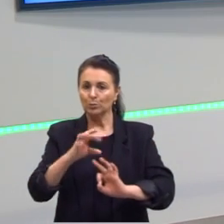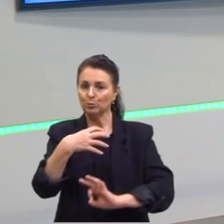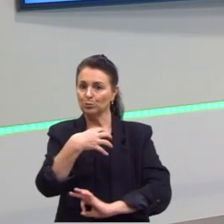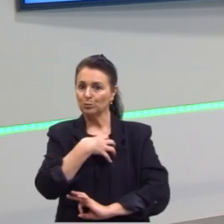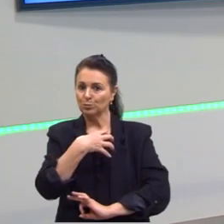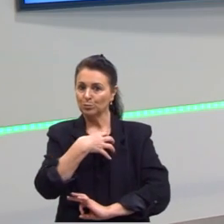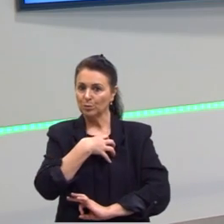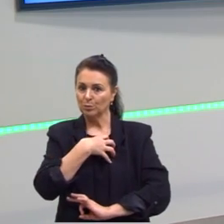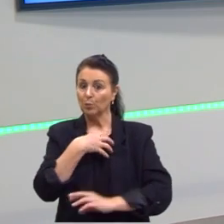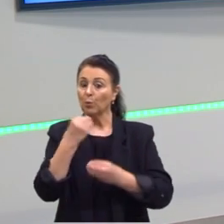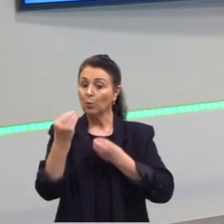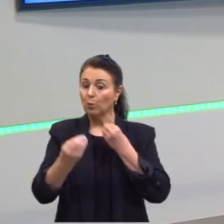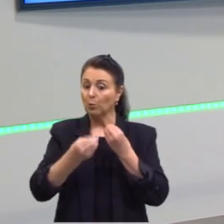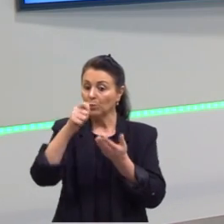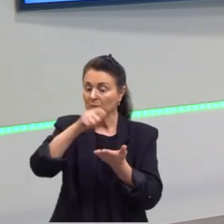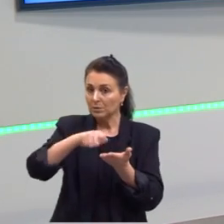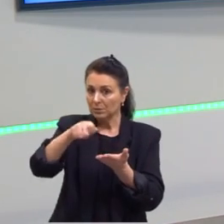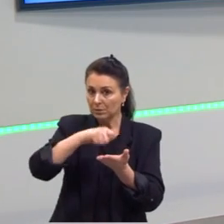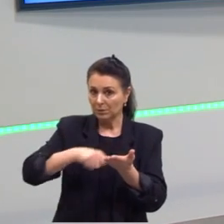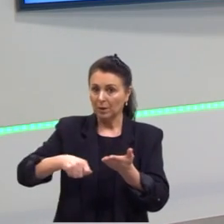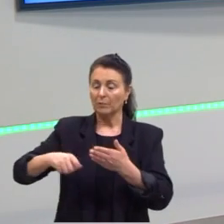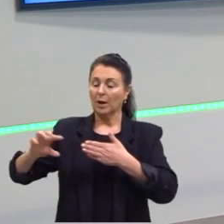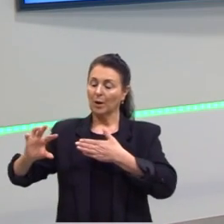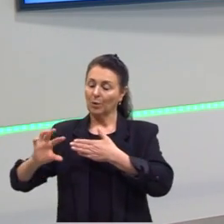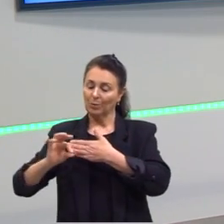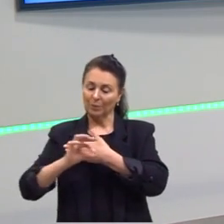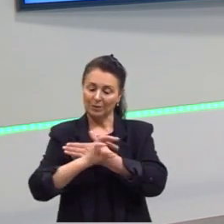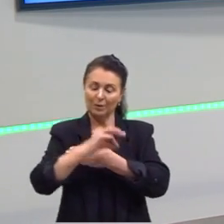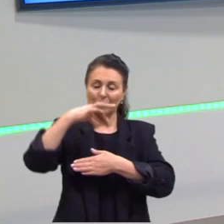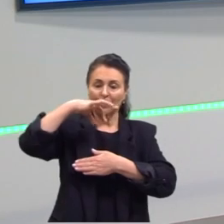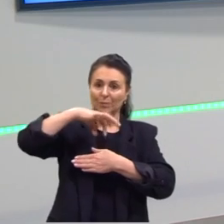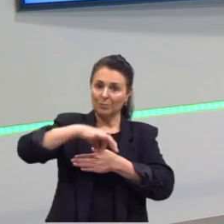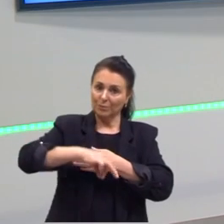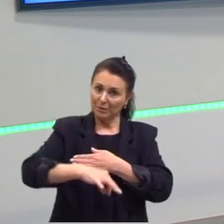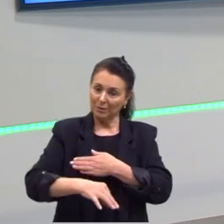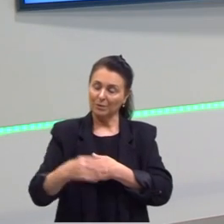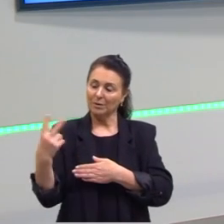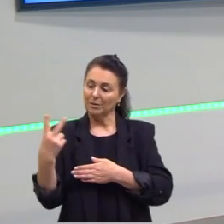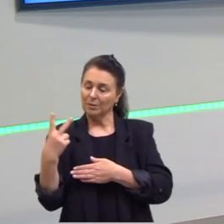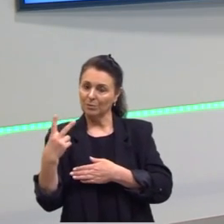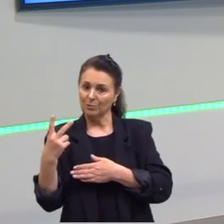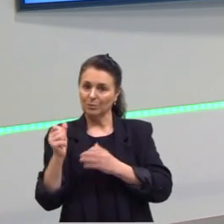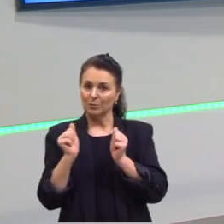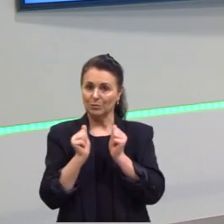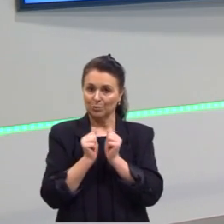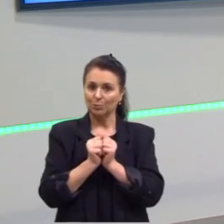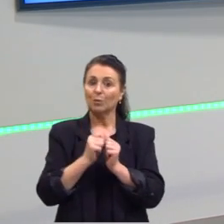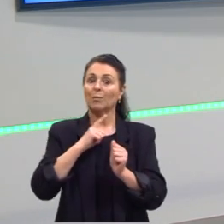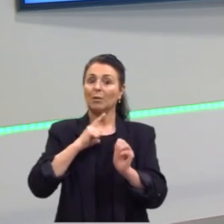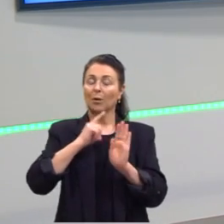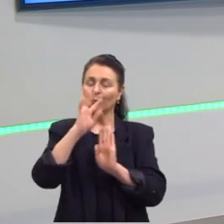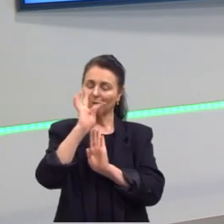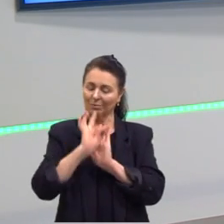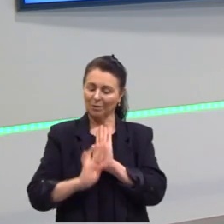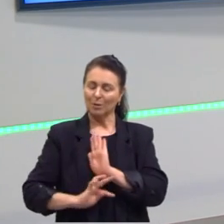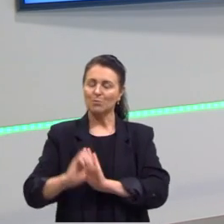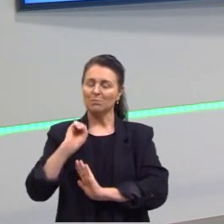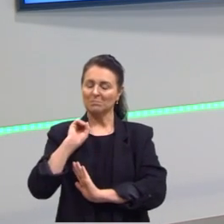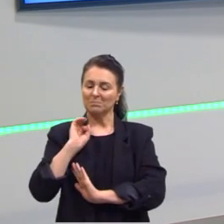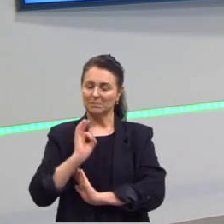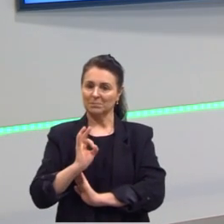né como a gente escreve dão coesão e coerência ali trabalhando juntinhos para que o nosso texto fica